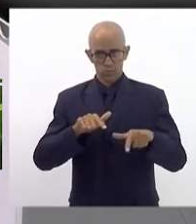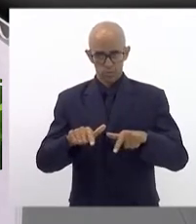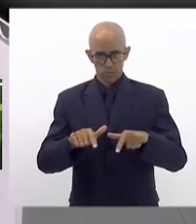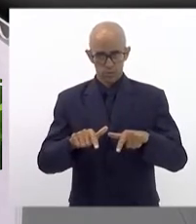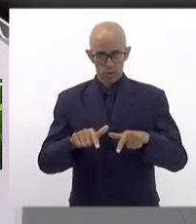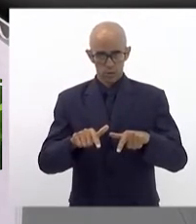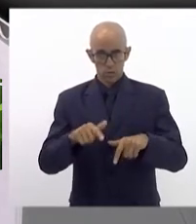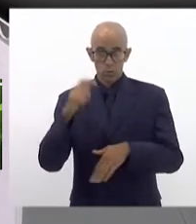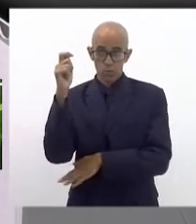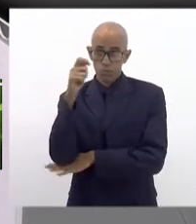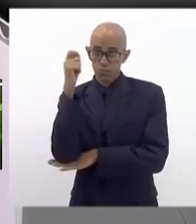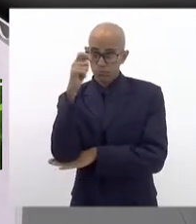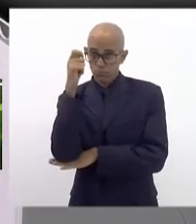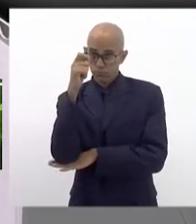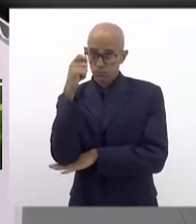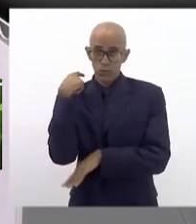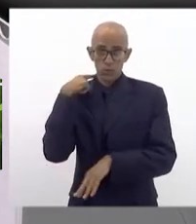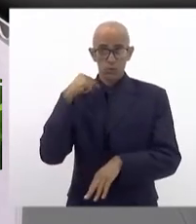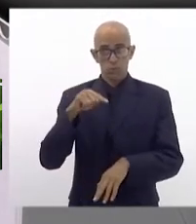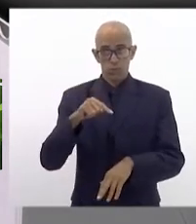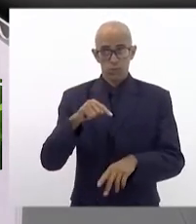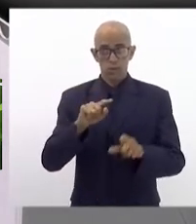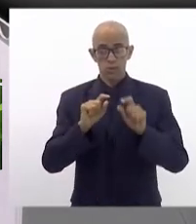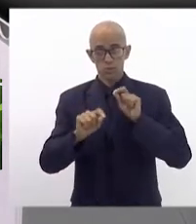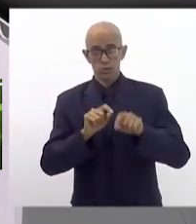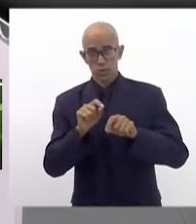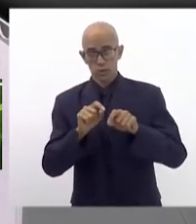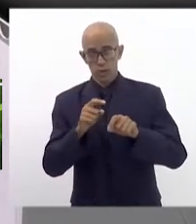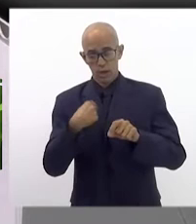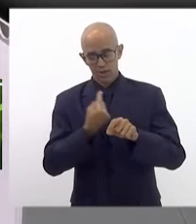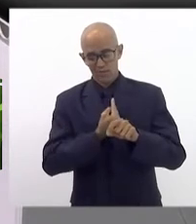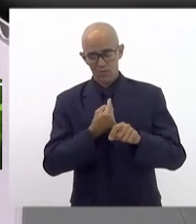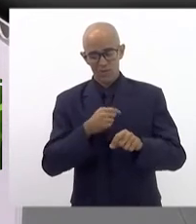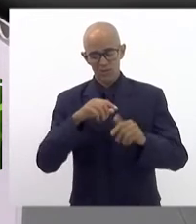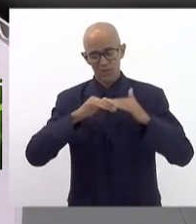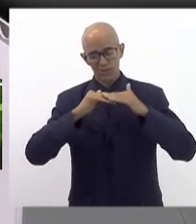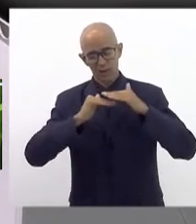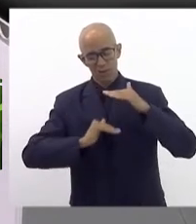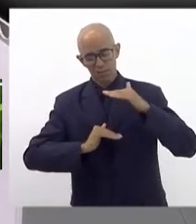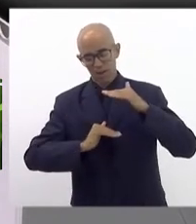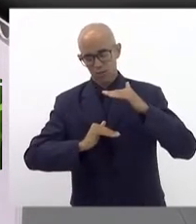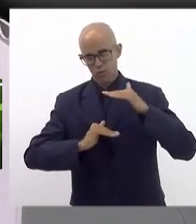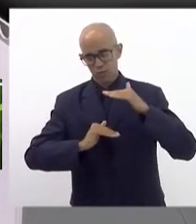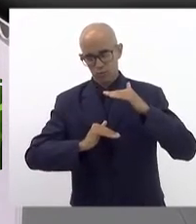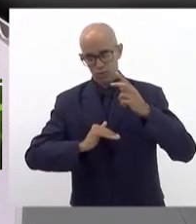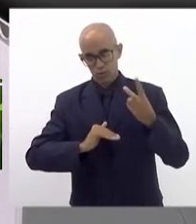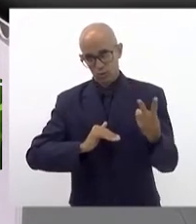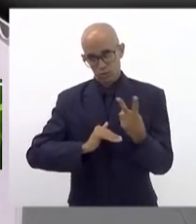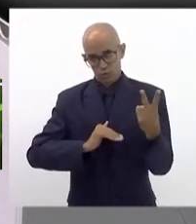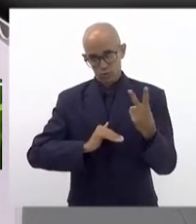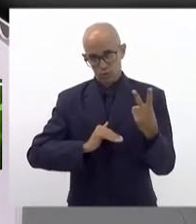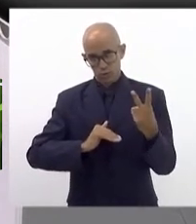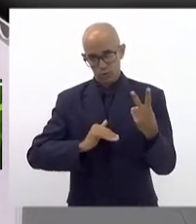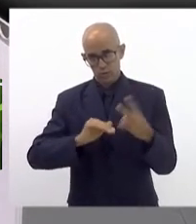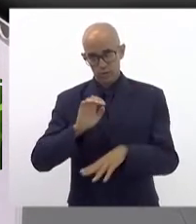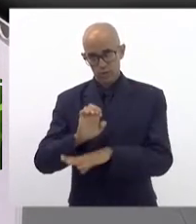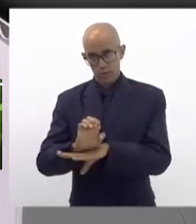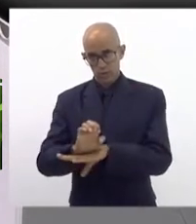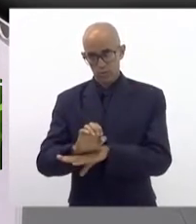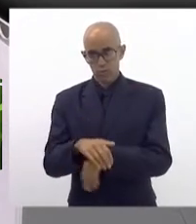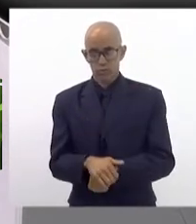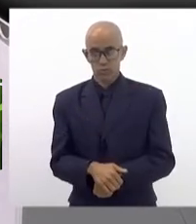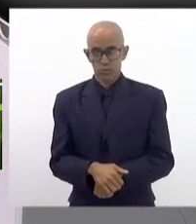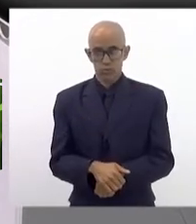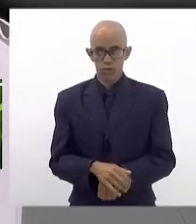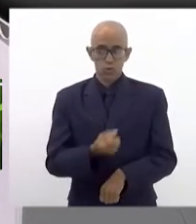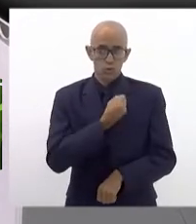Rio Grande do Sul e com Minas Gerais, a nossa tem sido abaixo da desses dois estados. E o